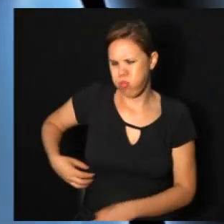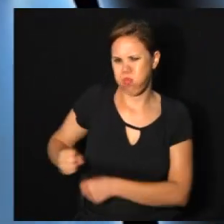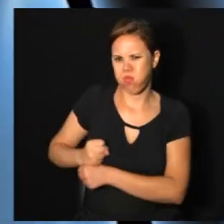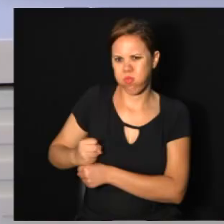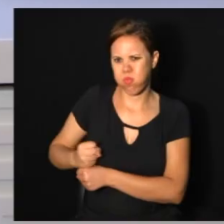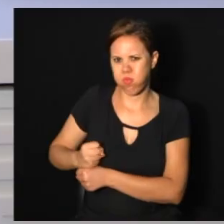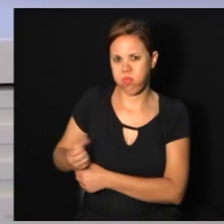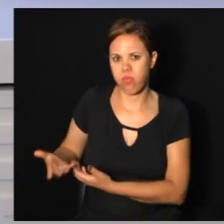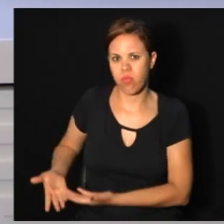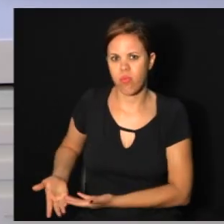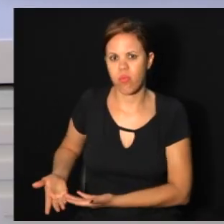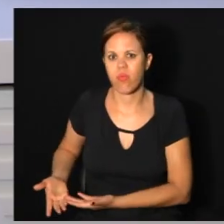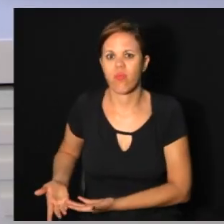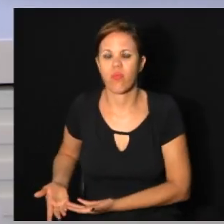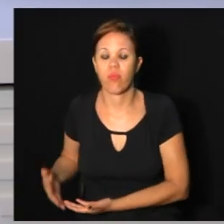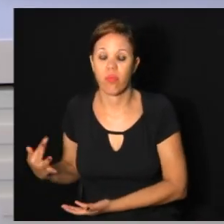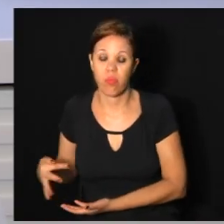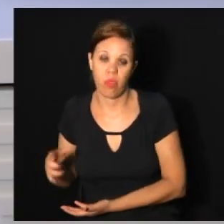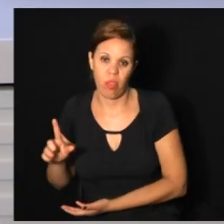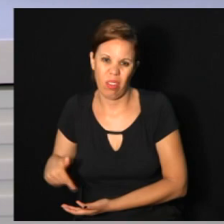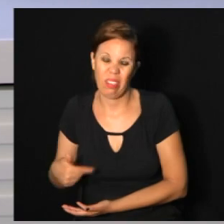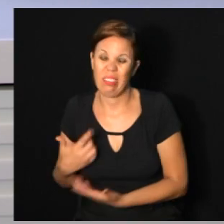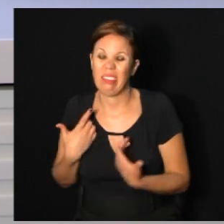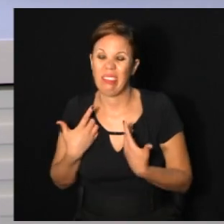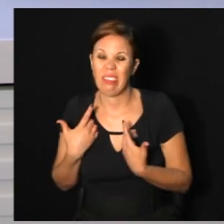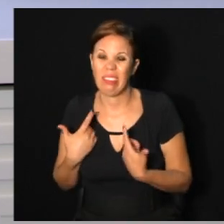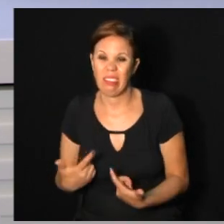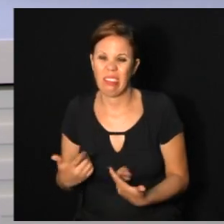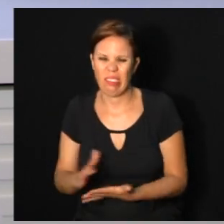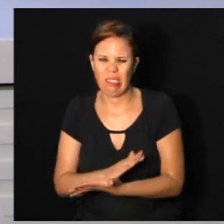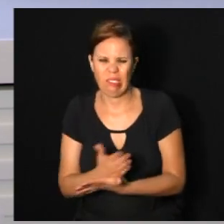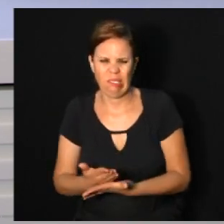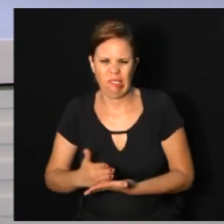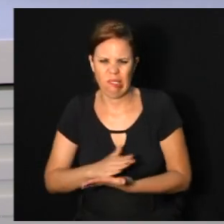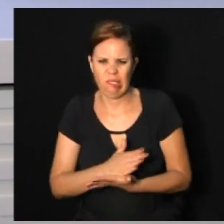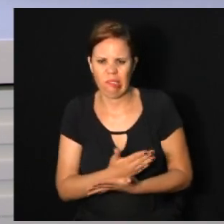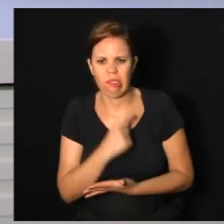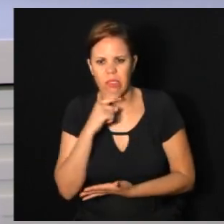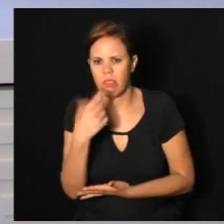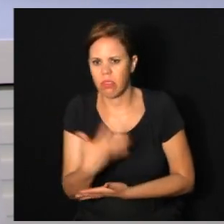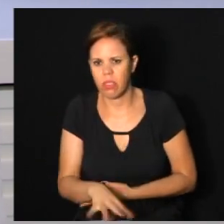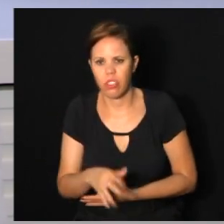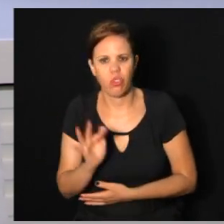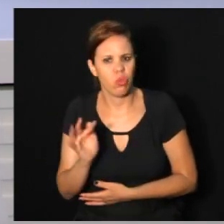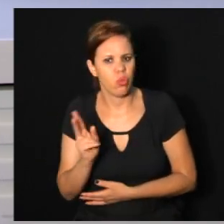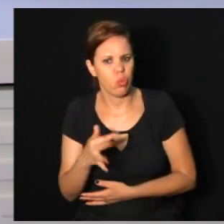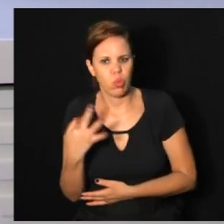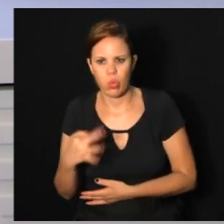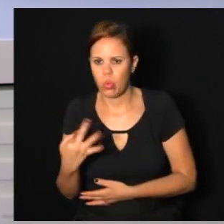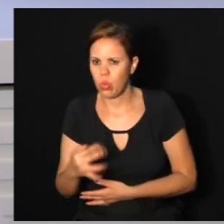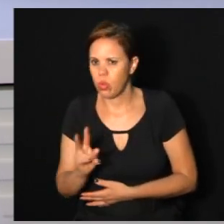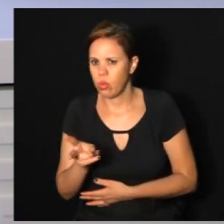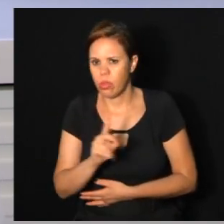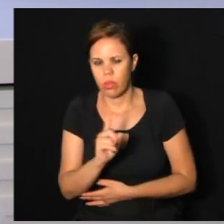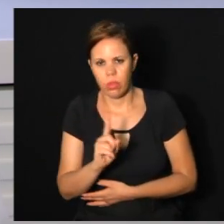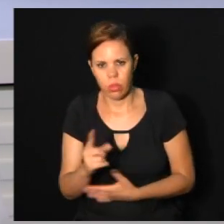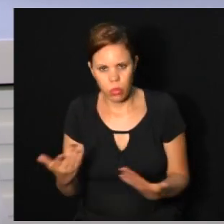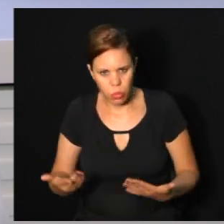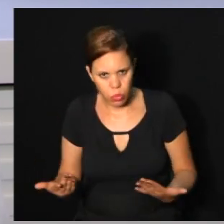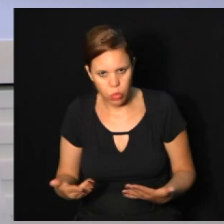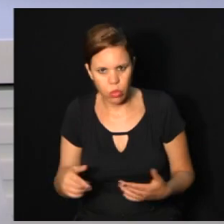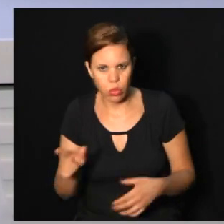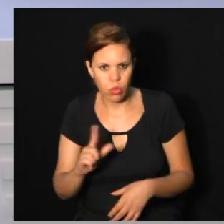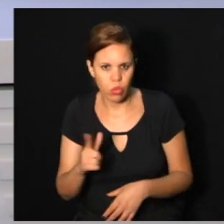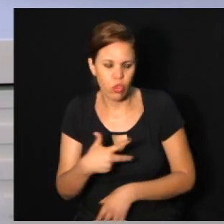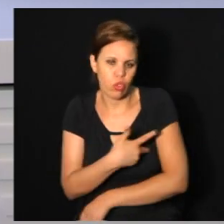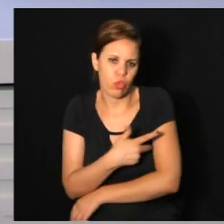dor. Então, é uma coisa muito chata, né? Ninguém quer ficar tendo dor sempre. Então, é claro que hoje a vacina até é